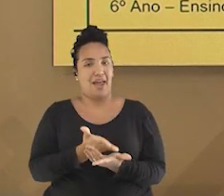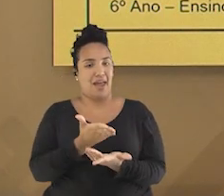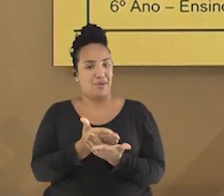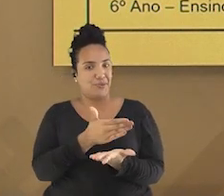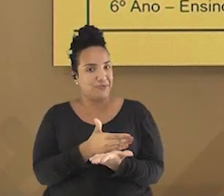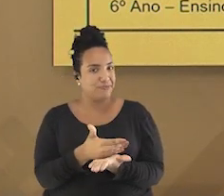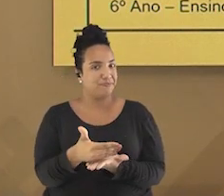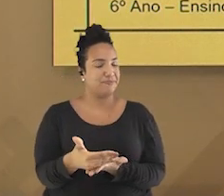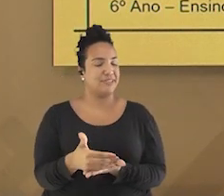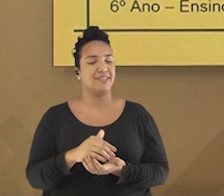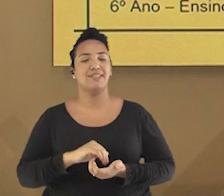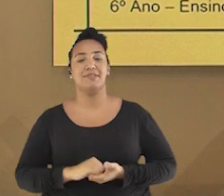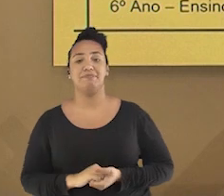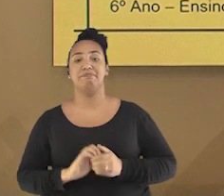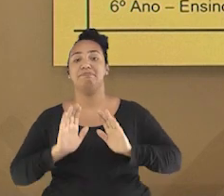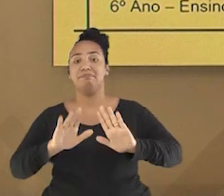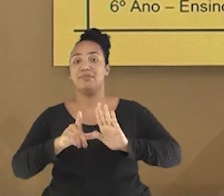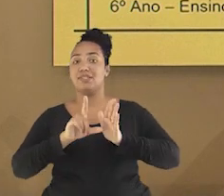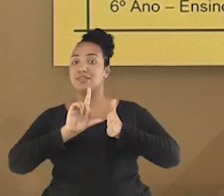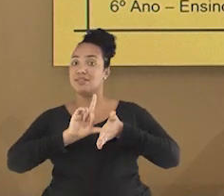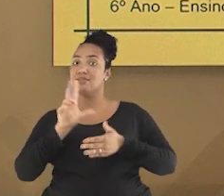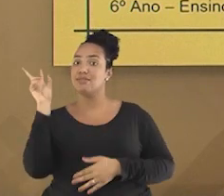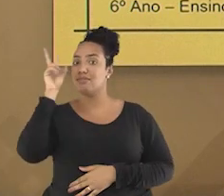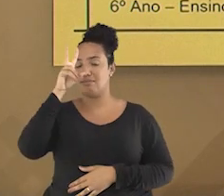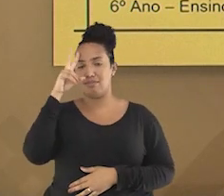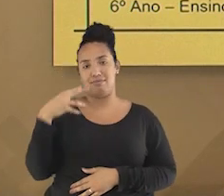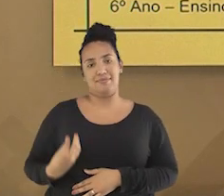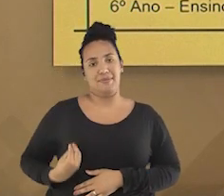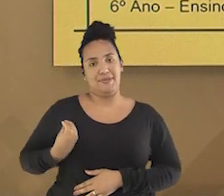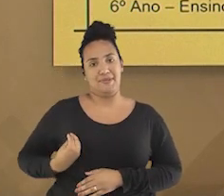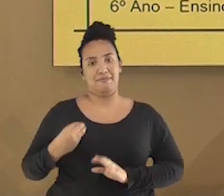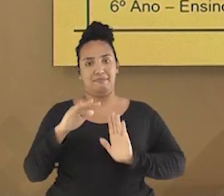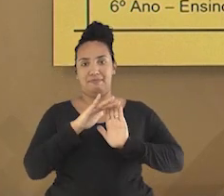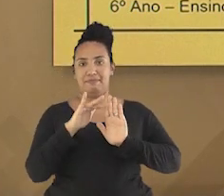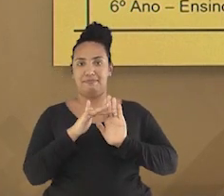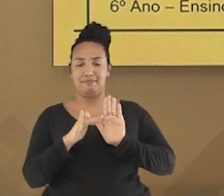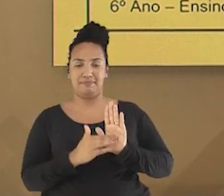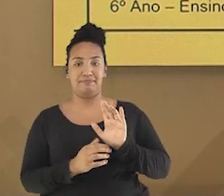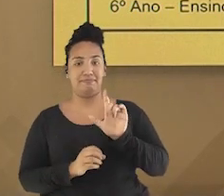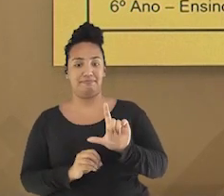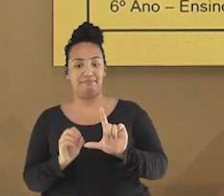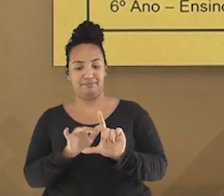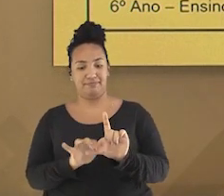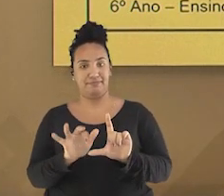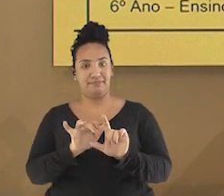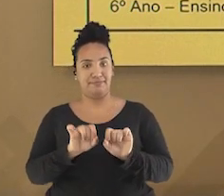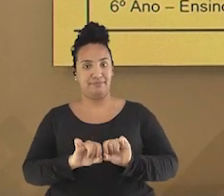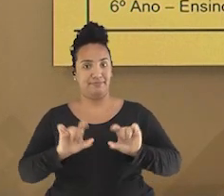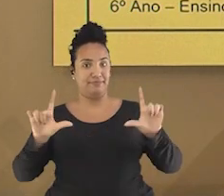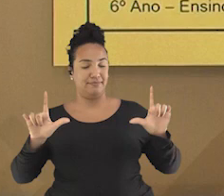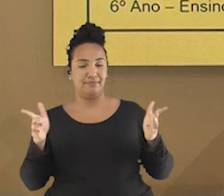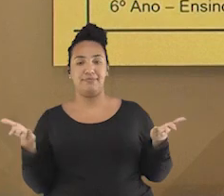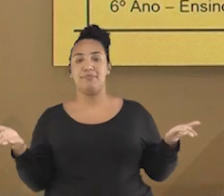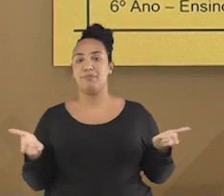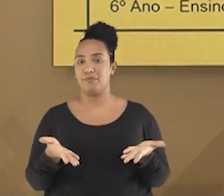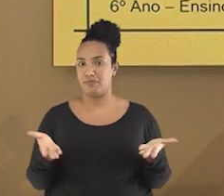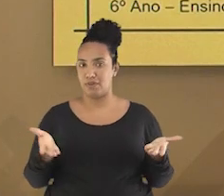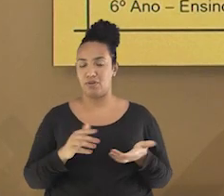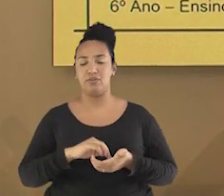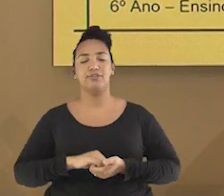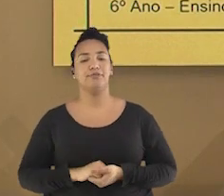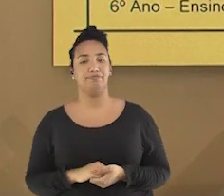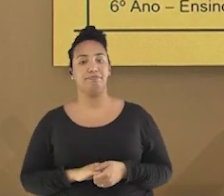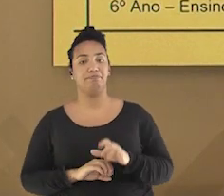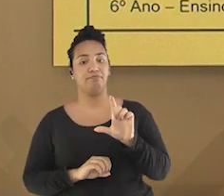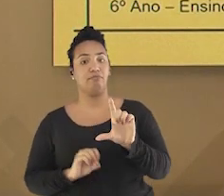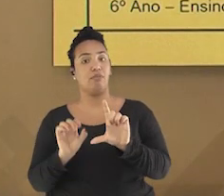já vai começar. Mas antes, marque a sua presença na aula através do QR Code que está aí na sua tela.